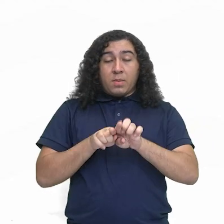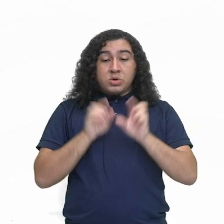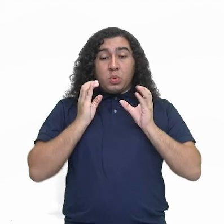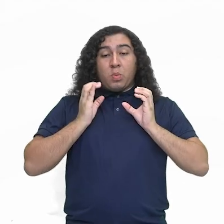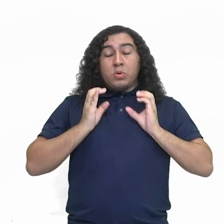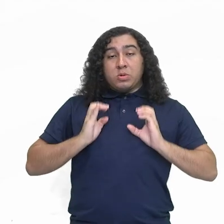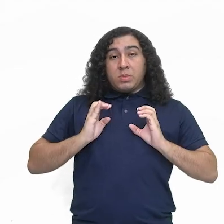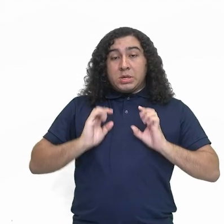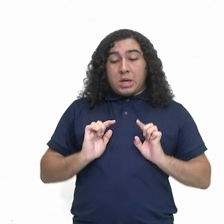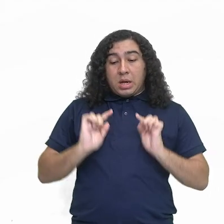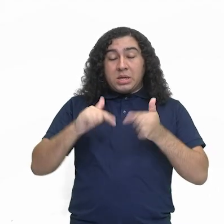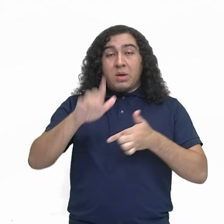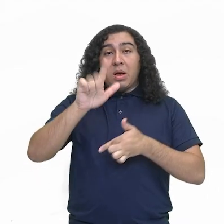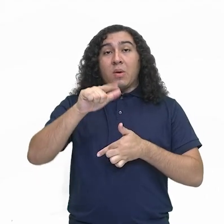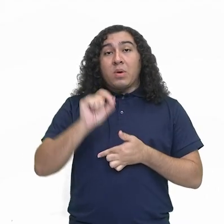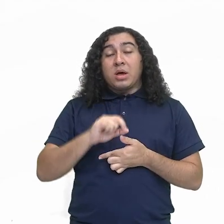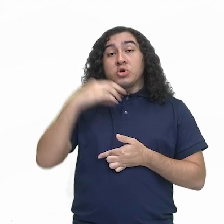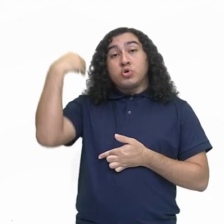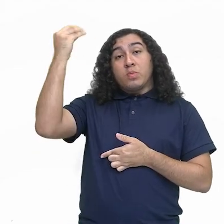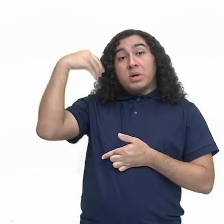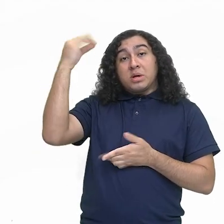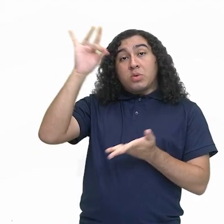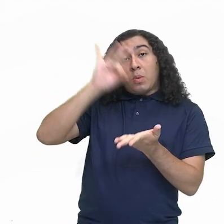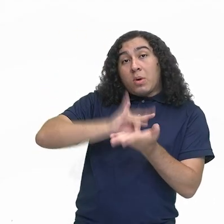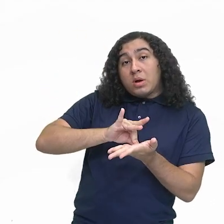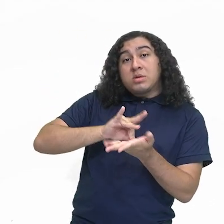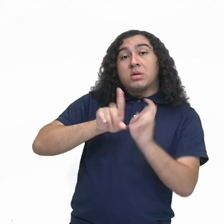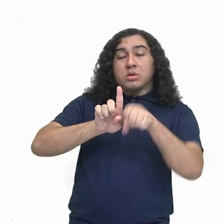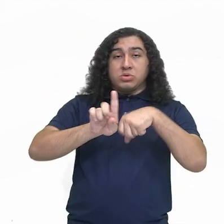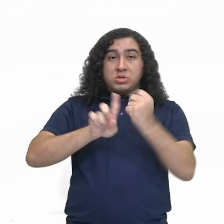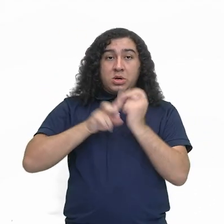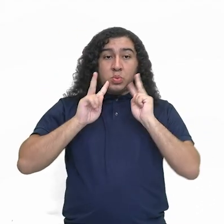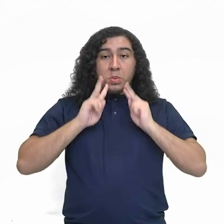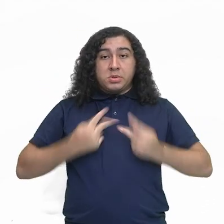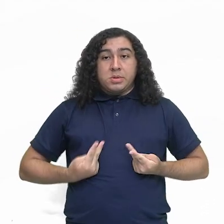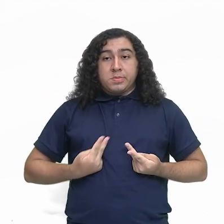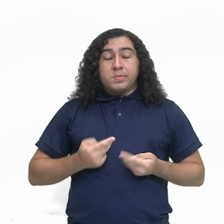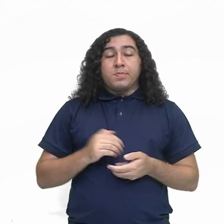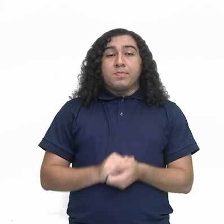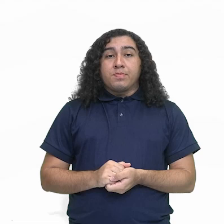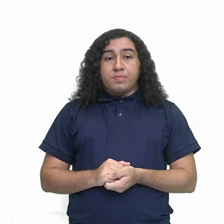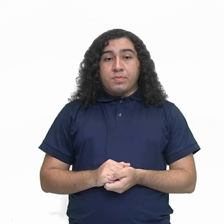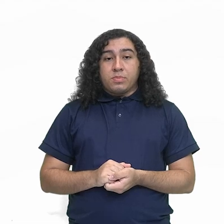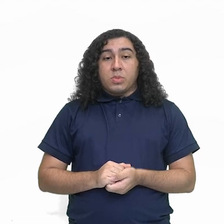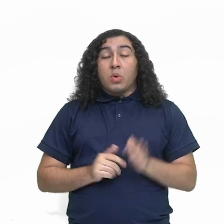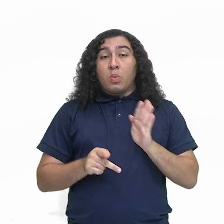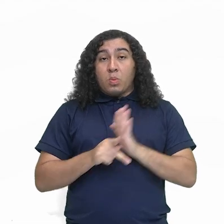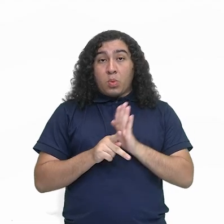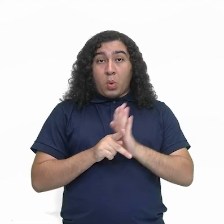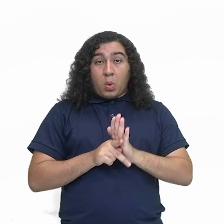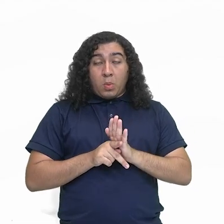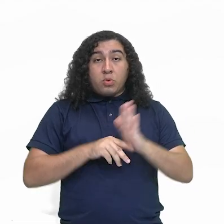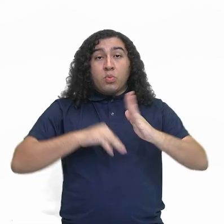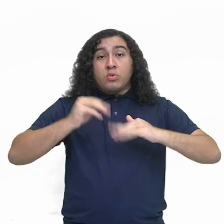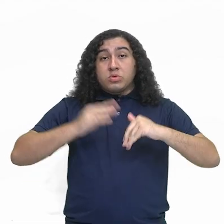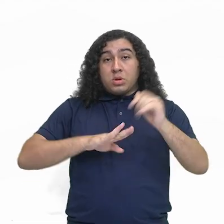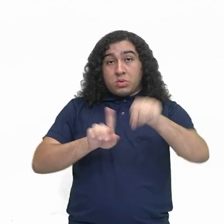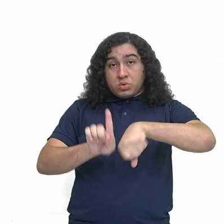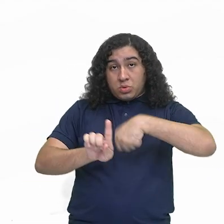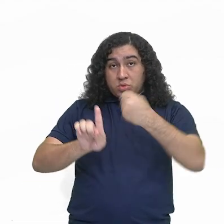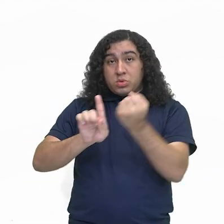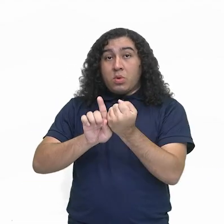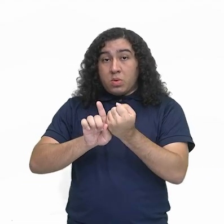base nas experiências concretas das sociedades humanas. Segundo o sociólogo português Boaventura de Souza